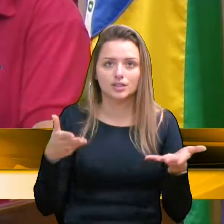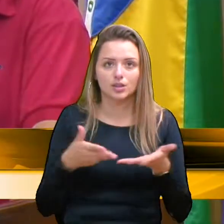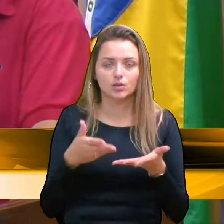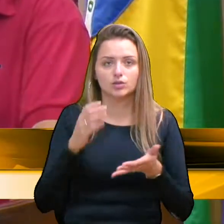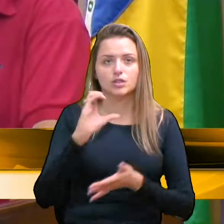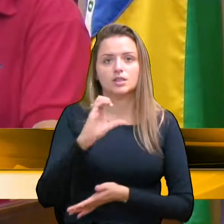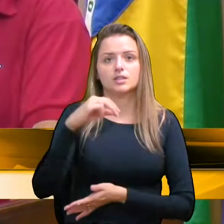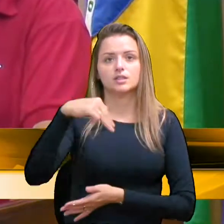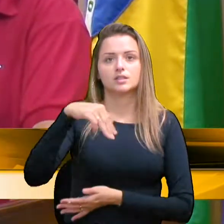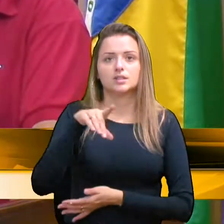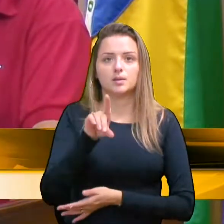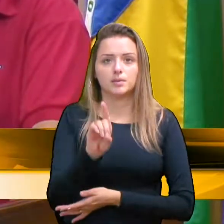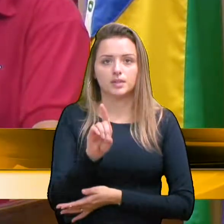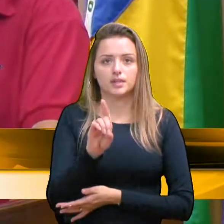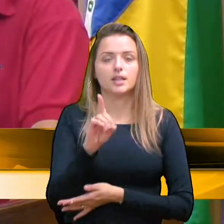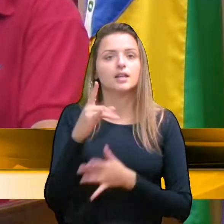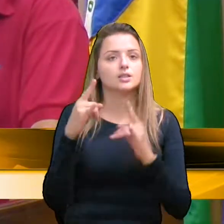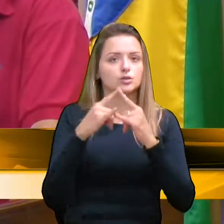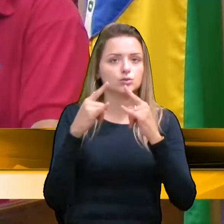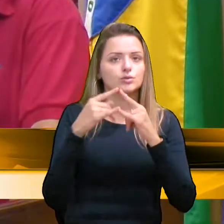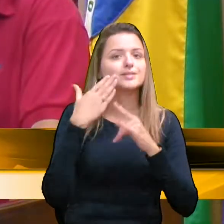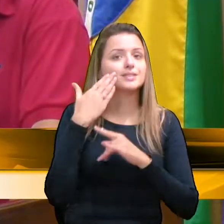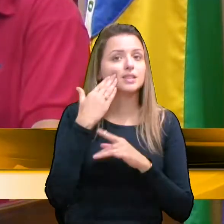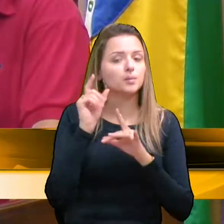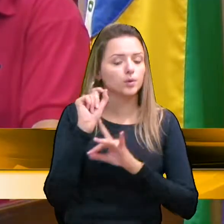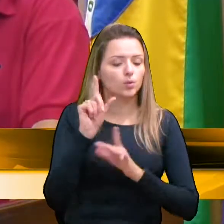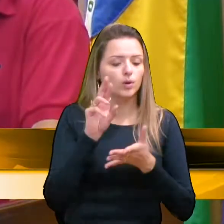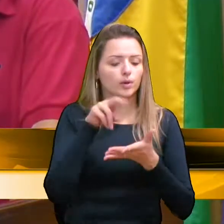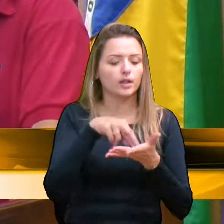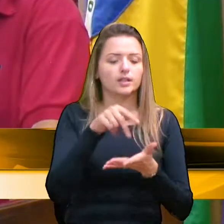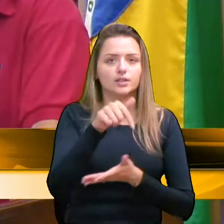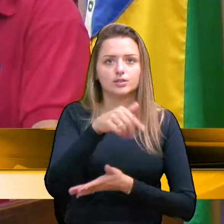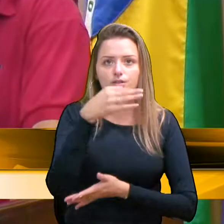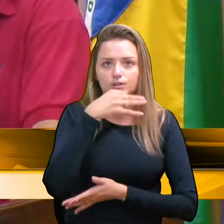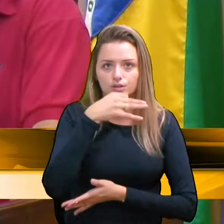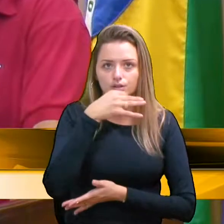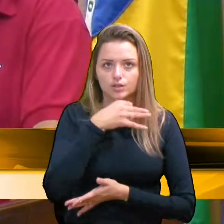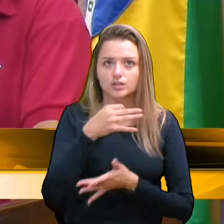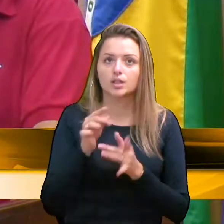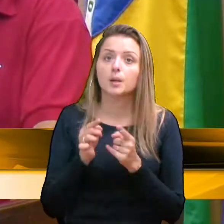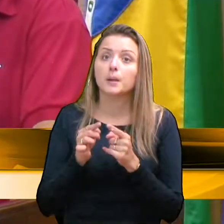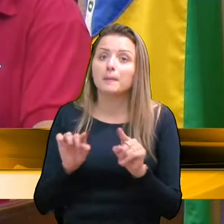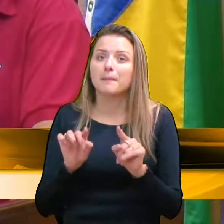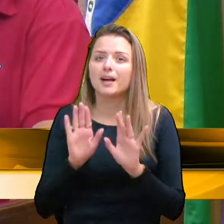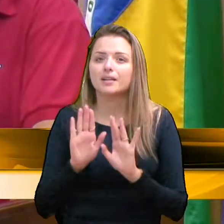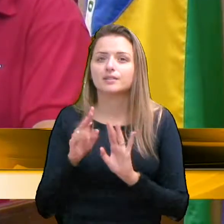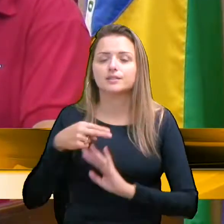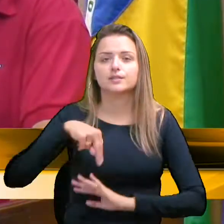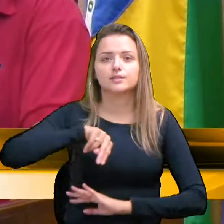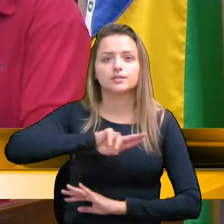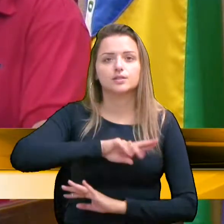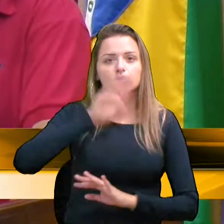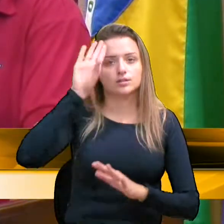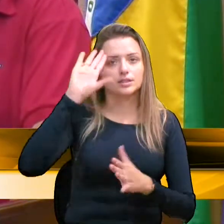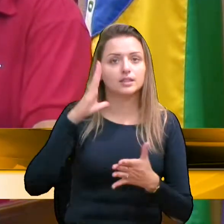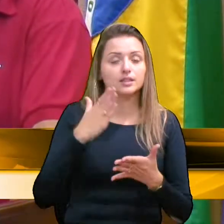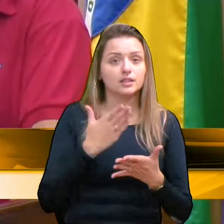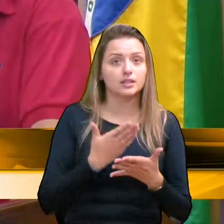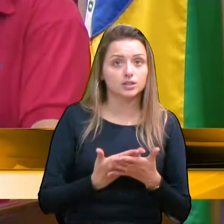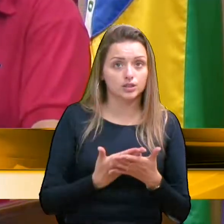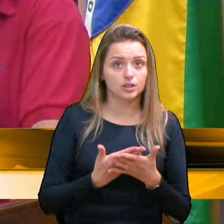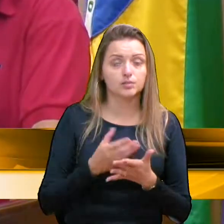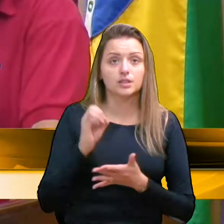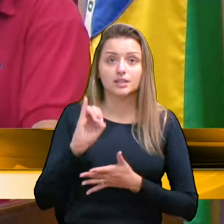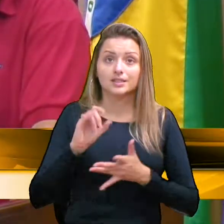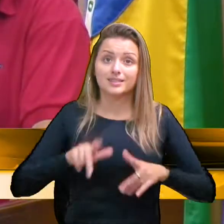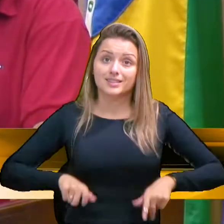está bem consciente da realidade de Caxias, mas a gente acredita que, se for